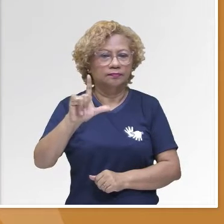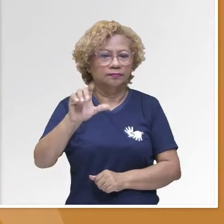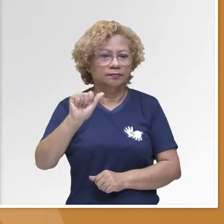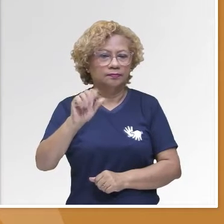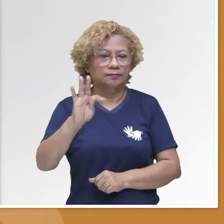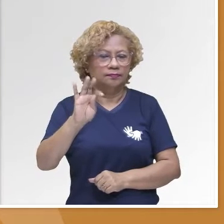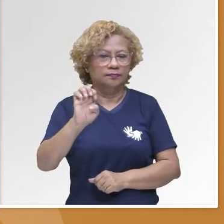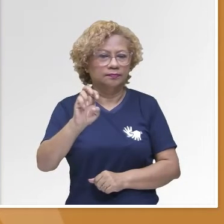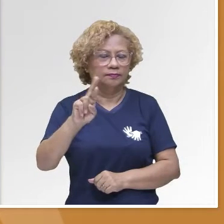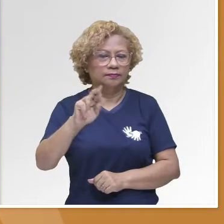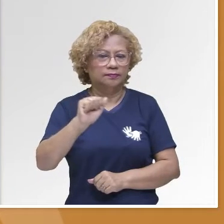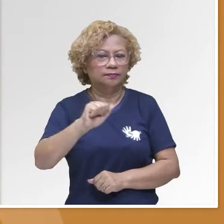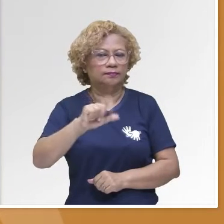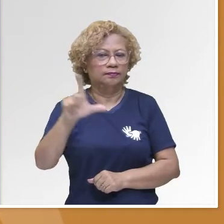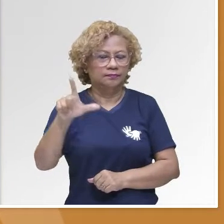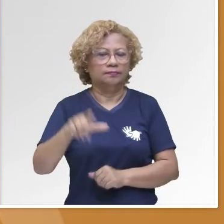acordo